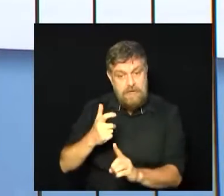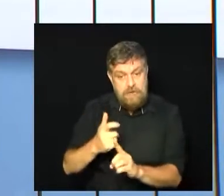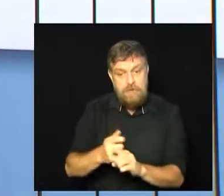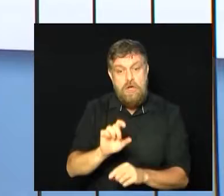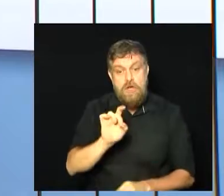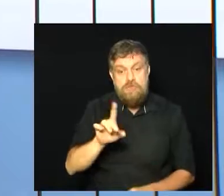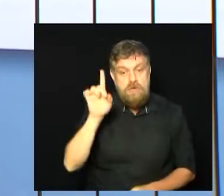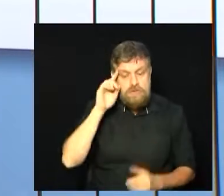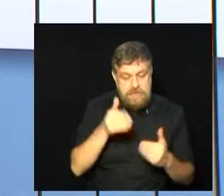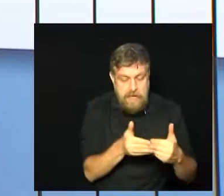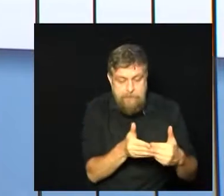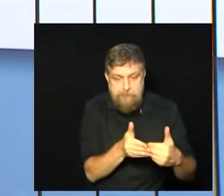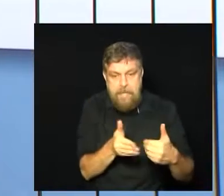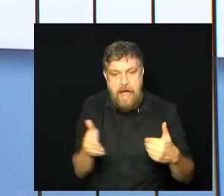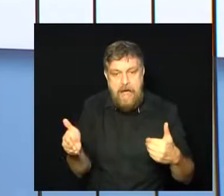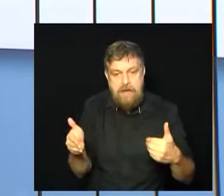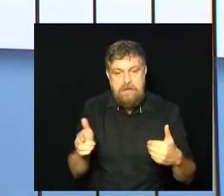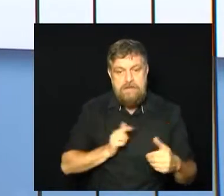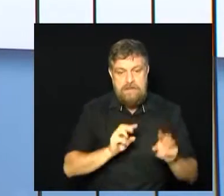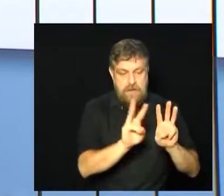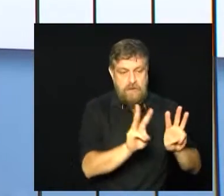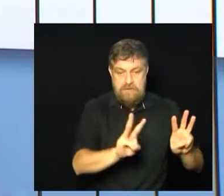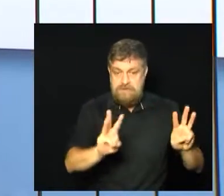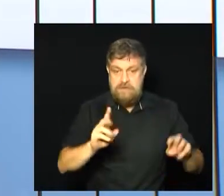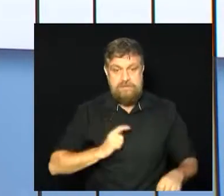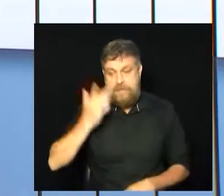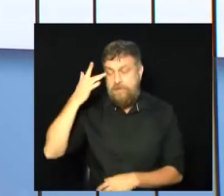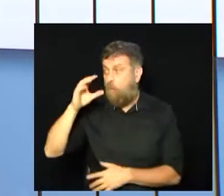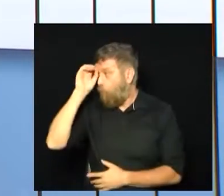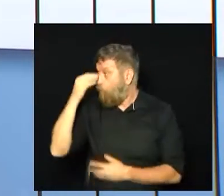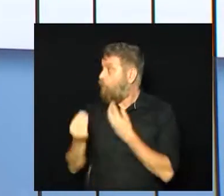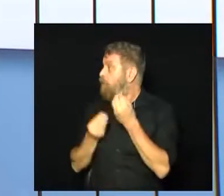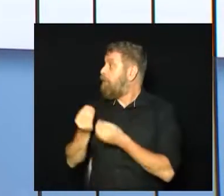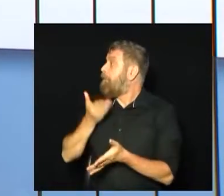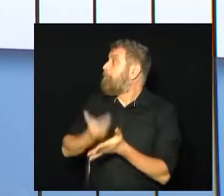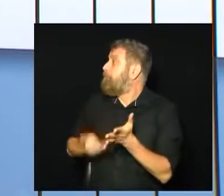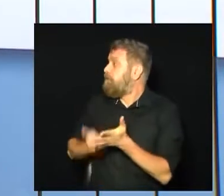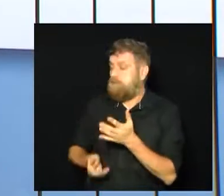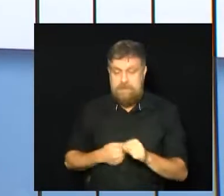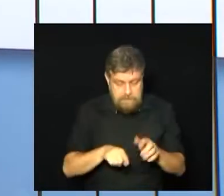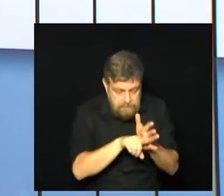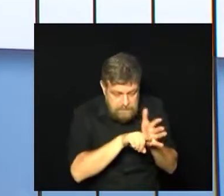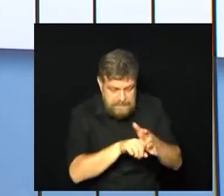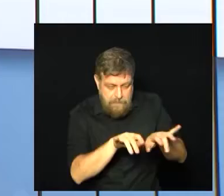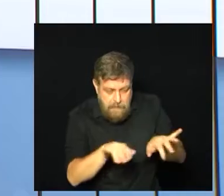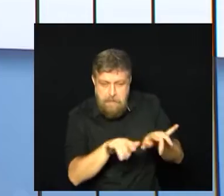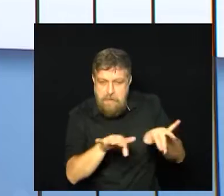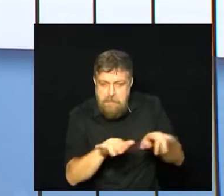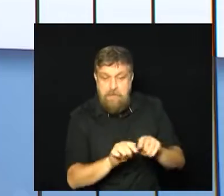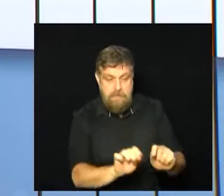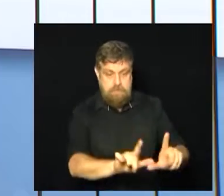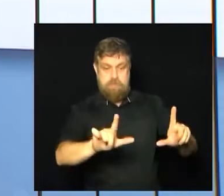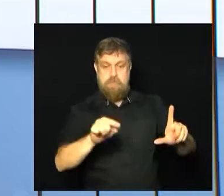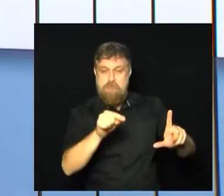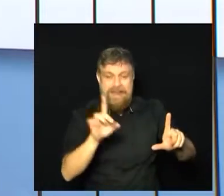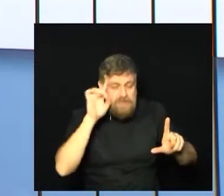só a partir de tal data. Então, é um site em que ele, poxa, eu não sei, e agora perdi a data? Entra lá no site que ele te dá a data certinha